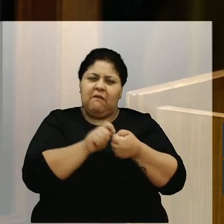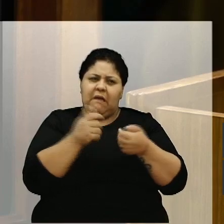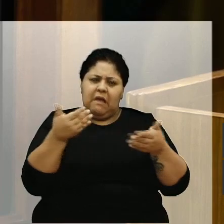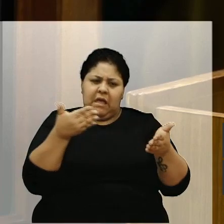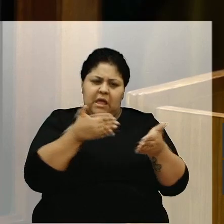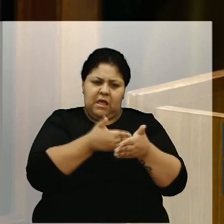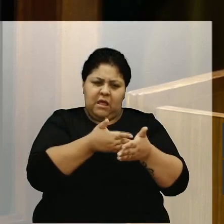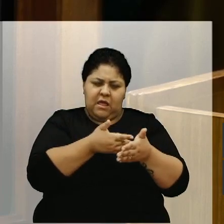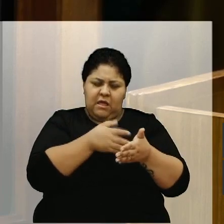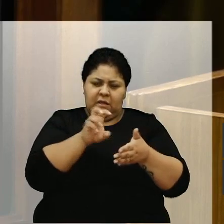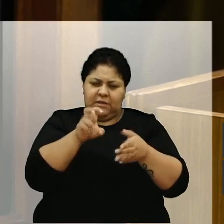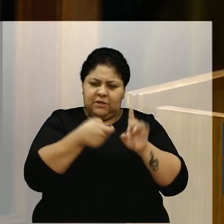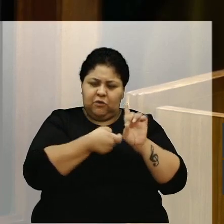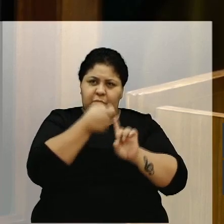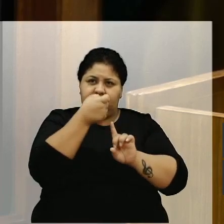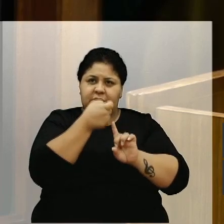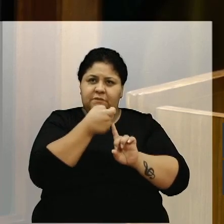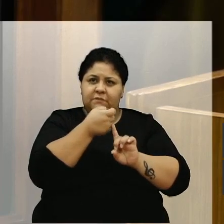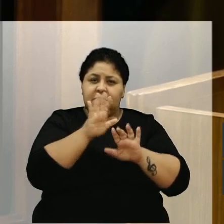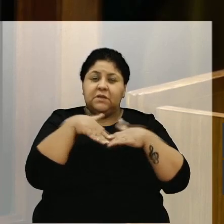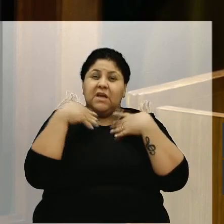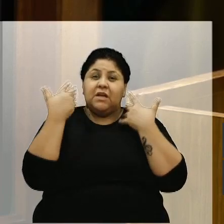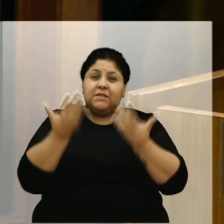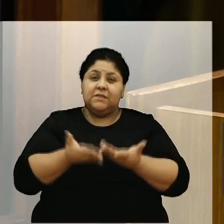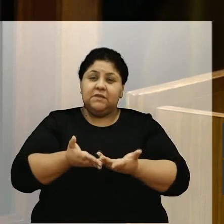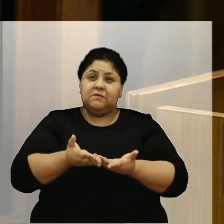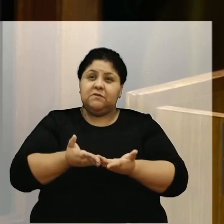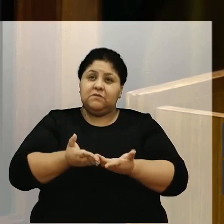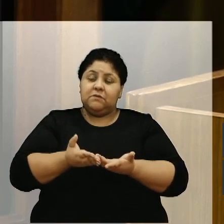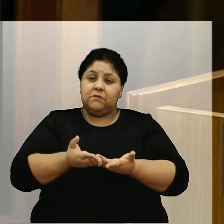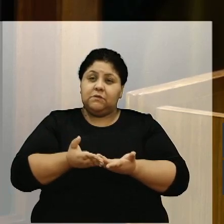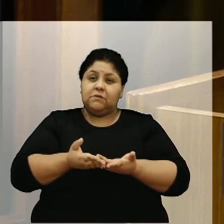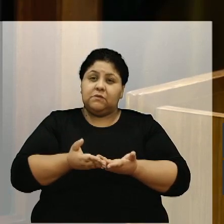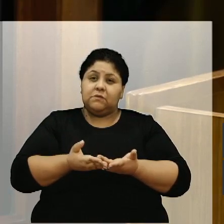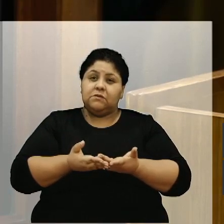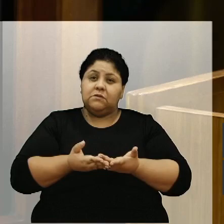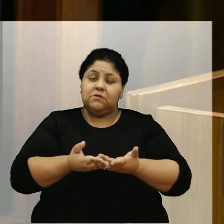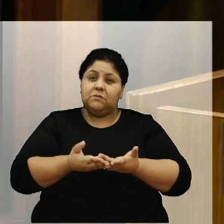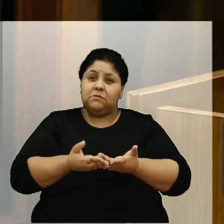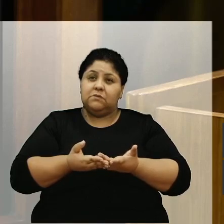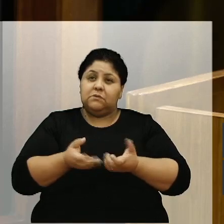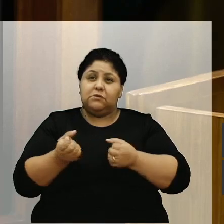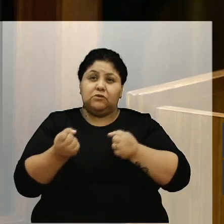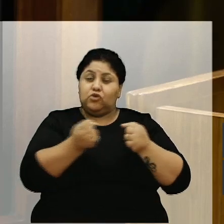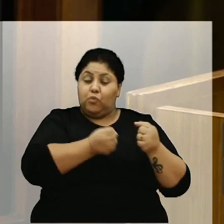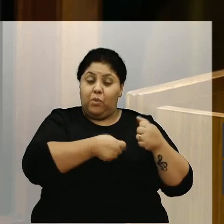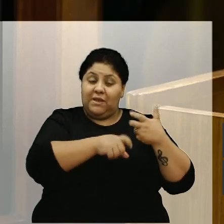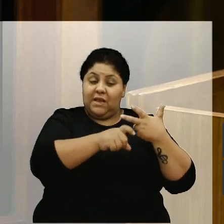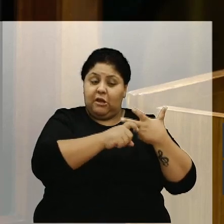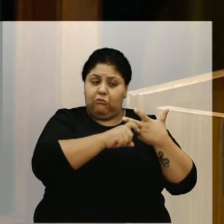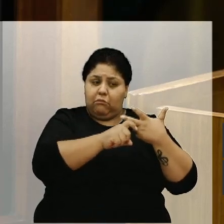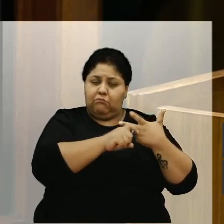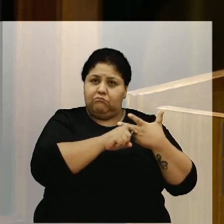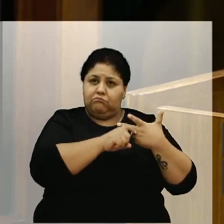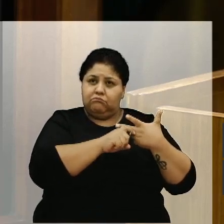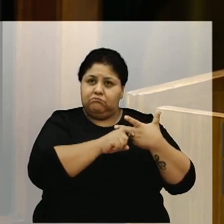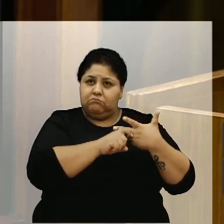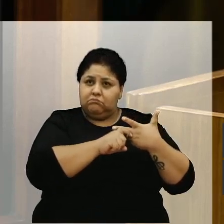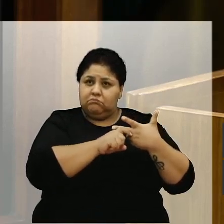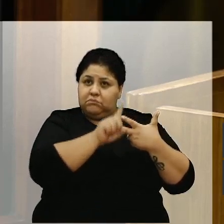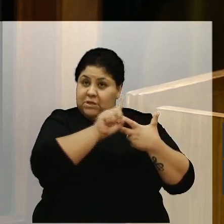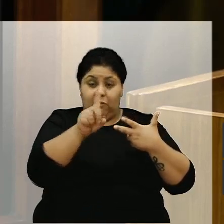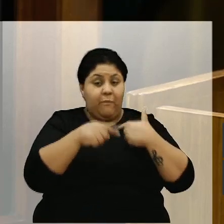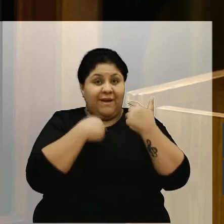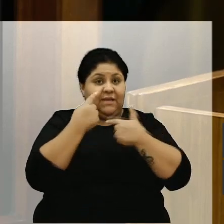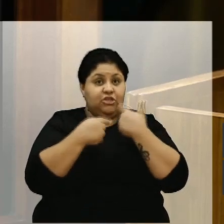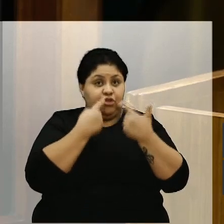até 5 meses. Então, se o Poder Executivo, não é uma